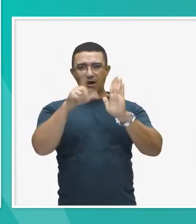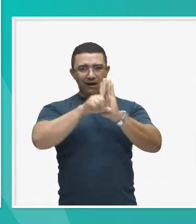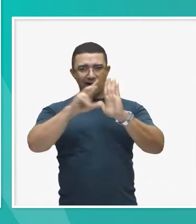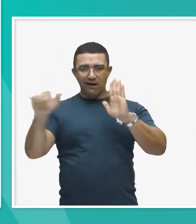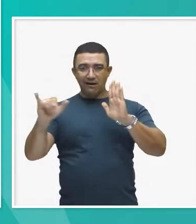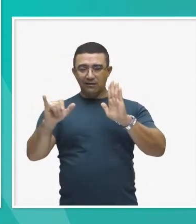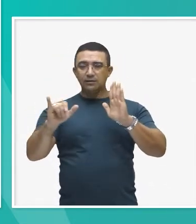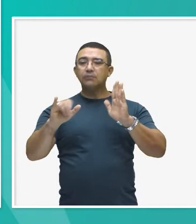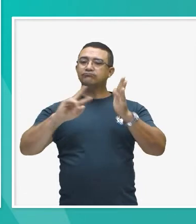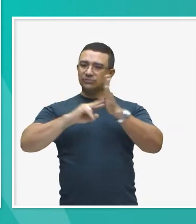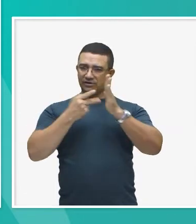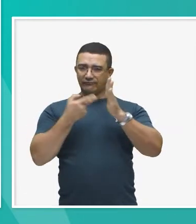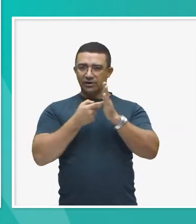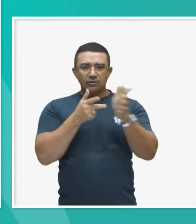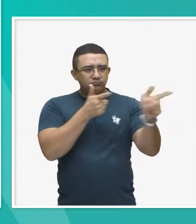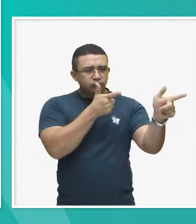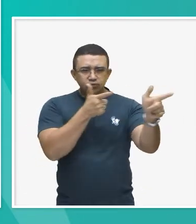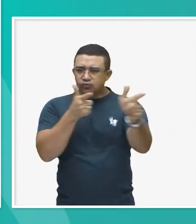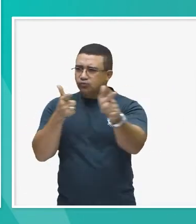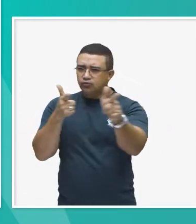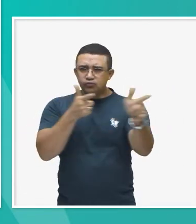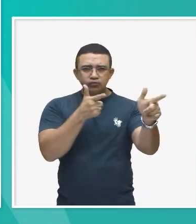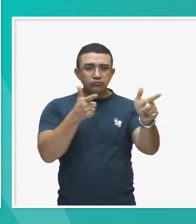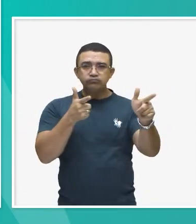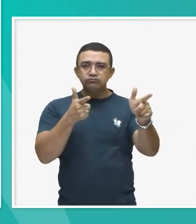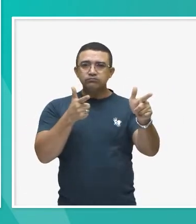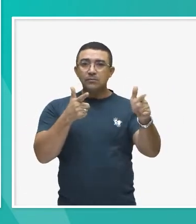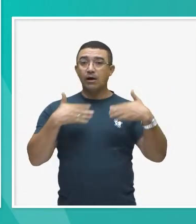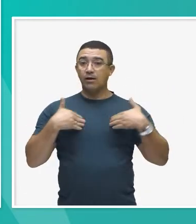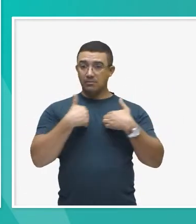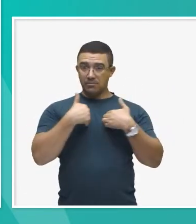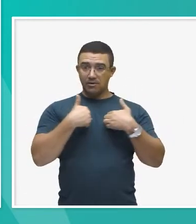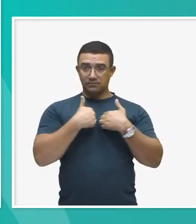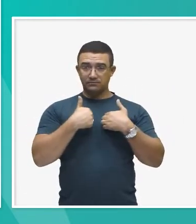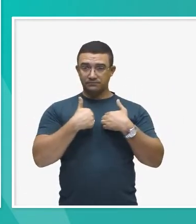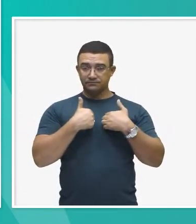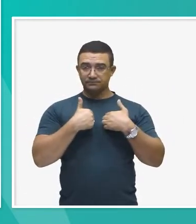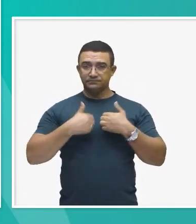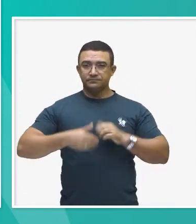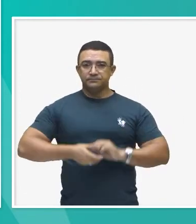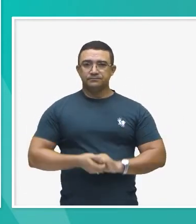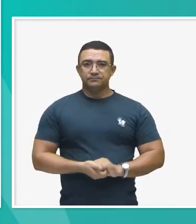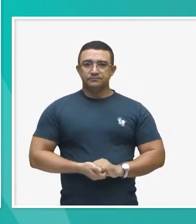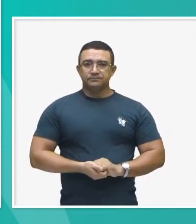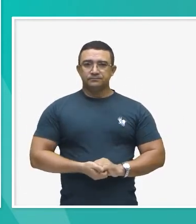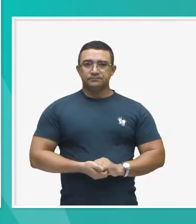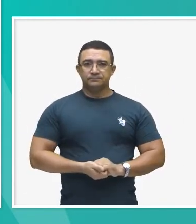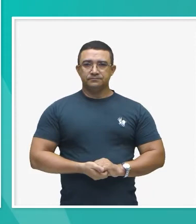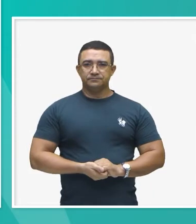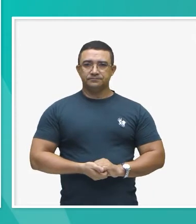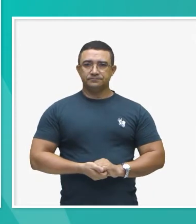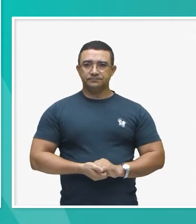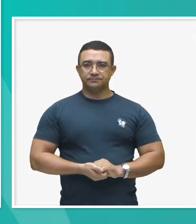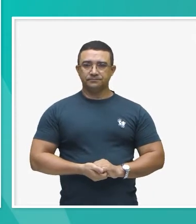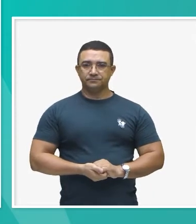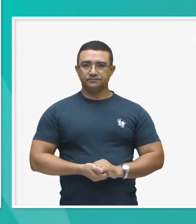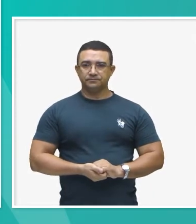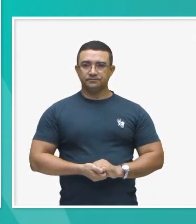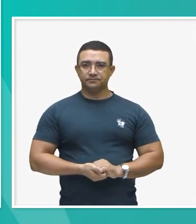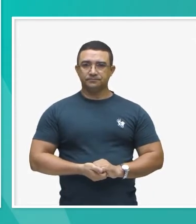significa caça. Hunting, caça. Anotem aí, tá? Hunting, caça. Vamos para outra palavra? Let's go!